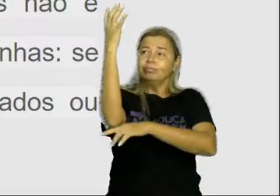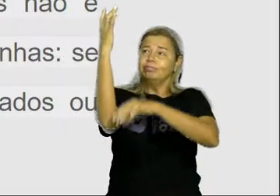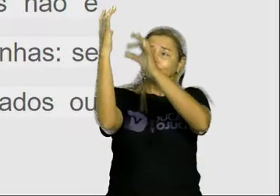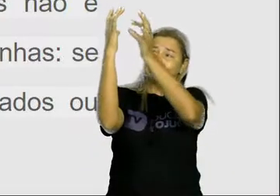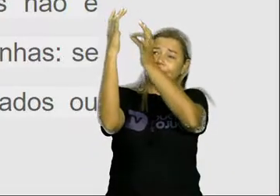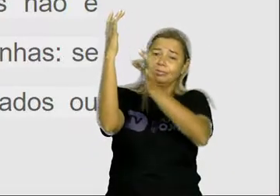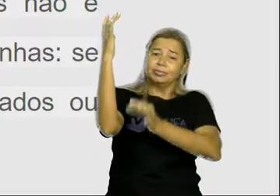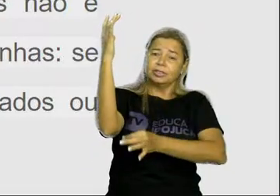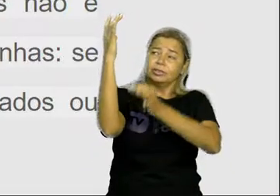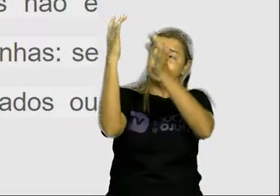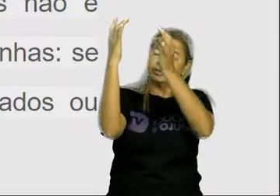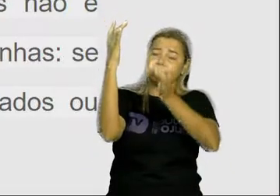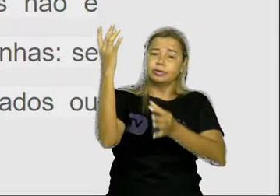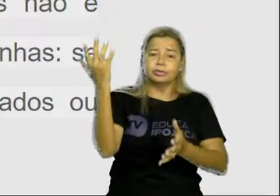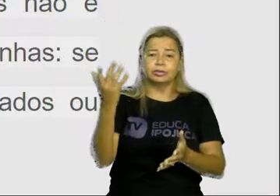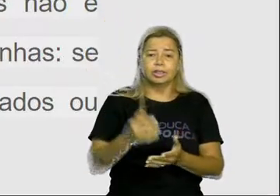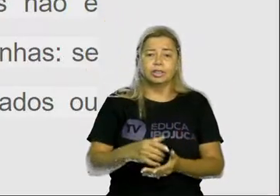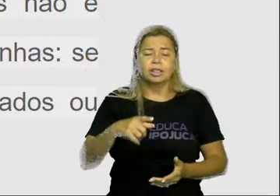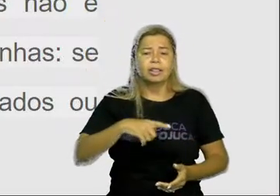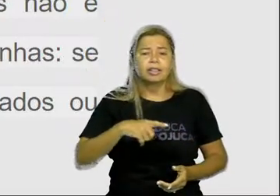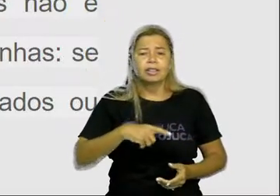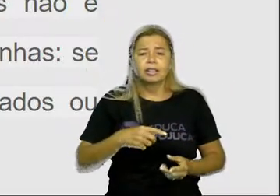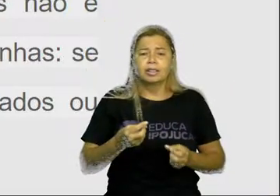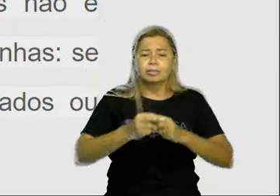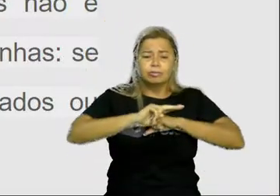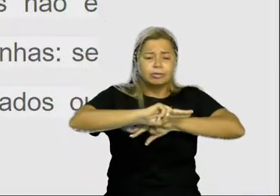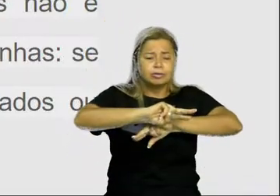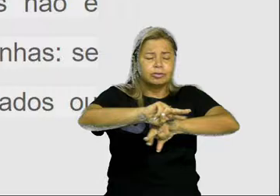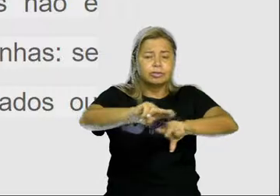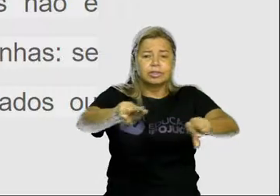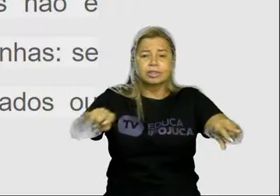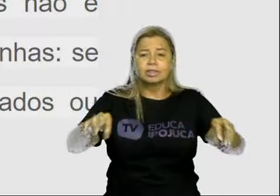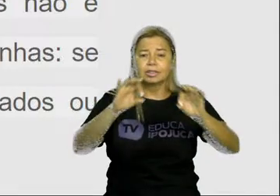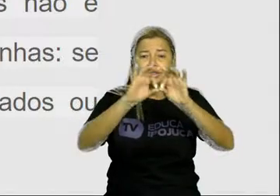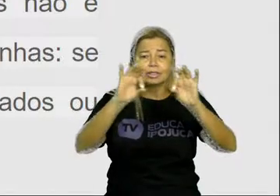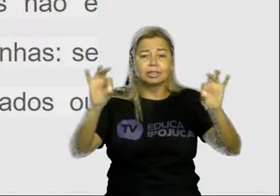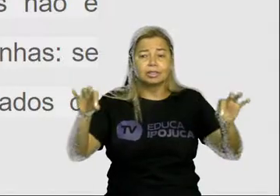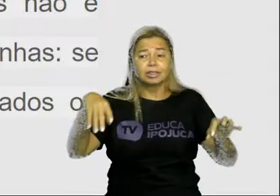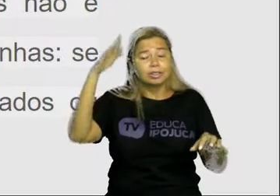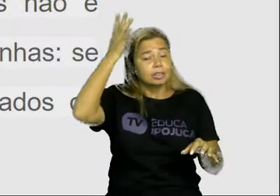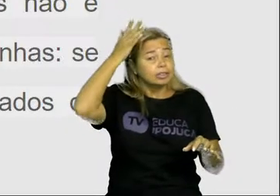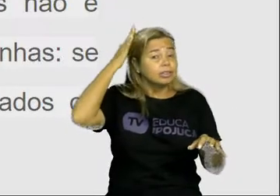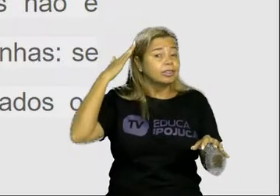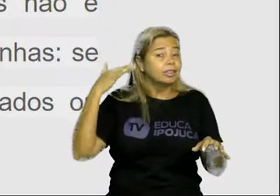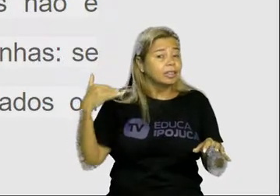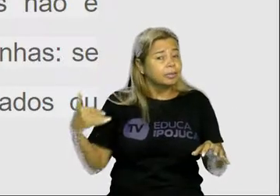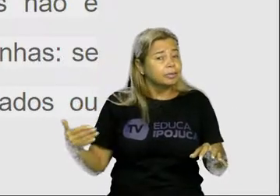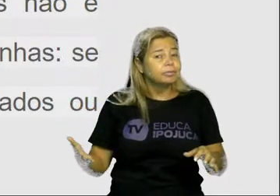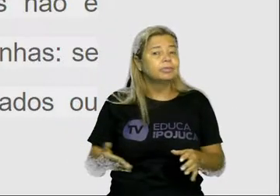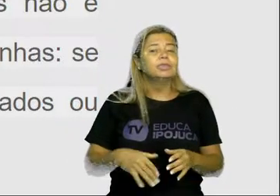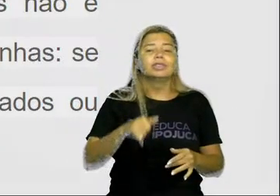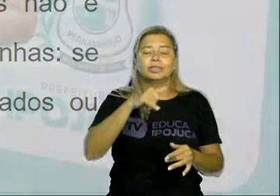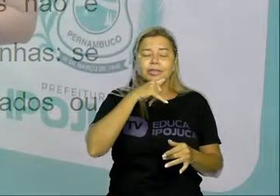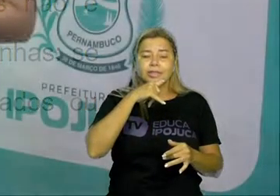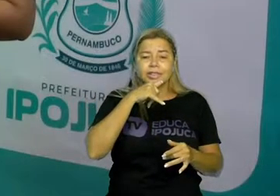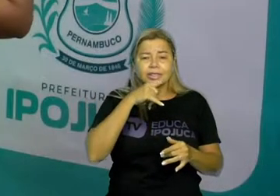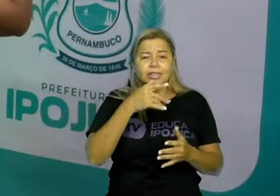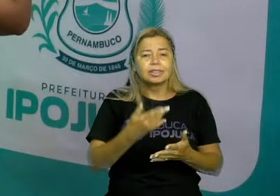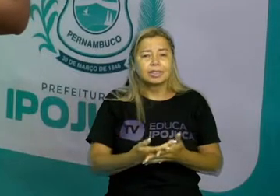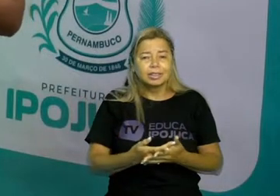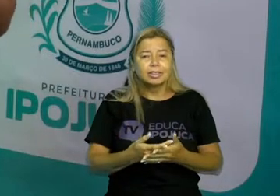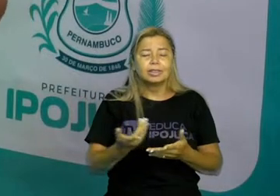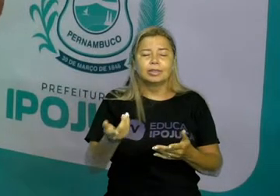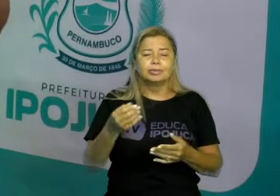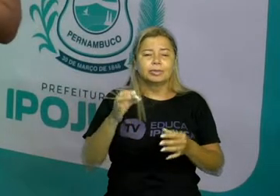ela possui? Inúmeras, não é mesmo? O nosso cabelo também são exemplos de linhas. Se são lisos, ou se